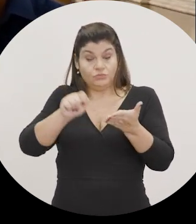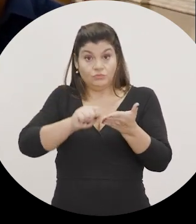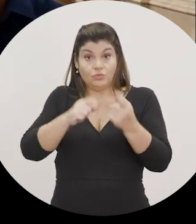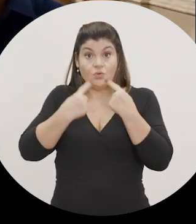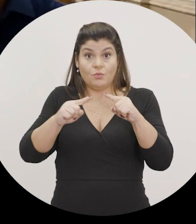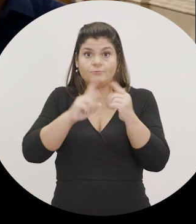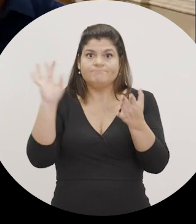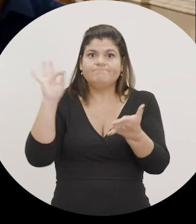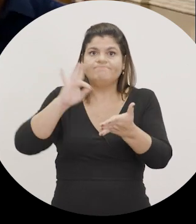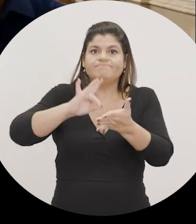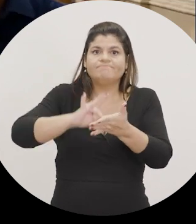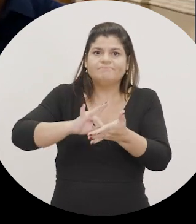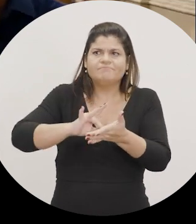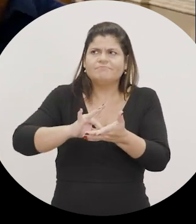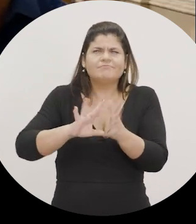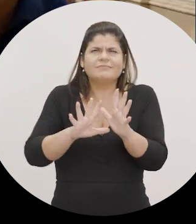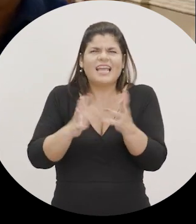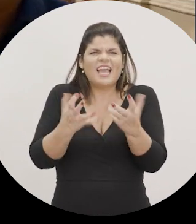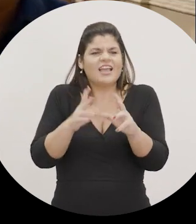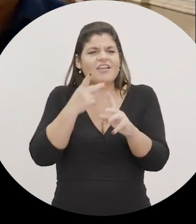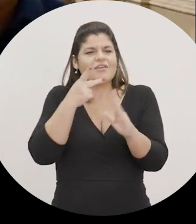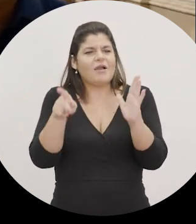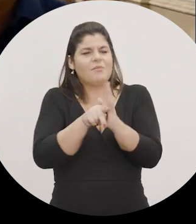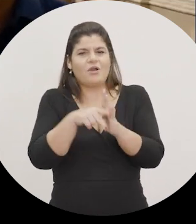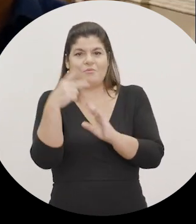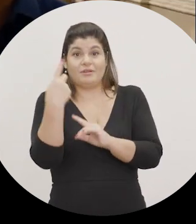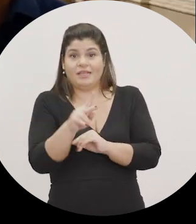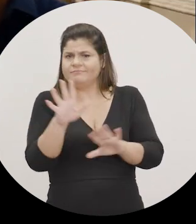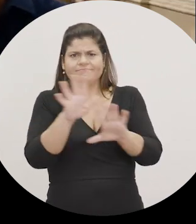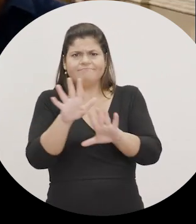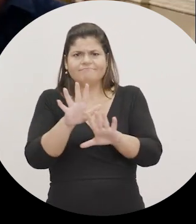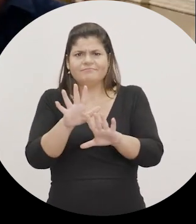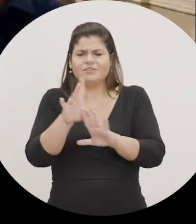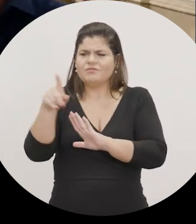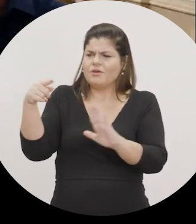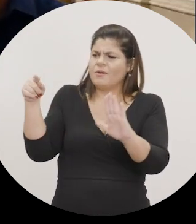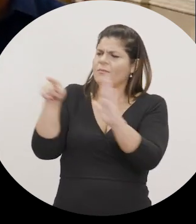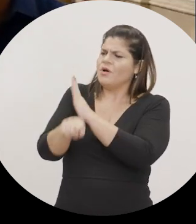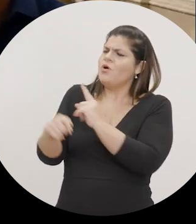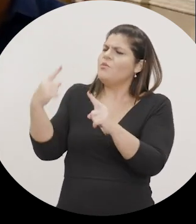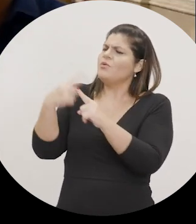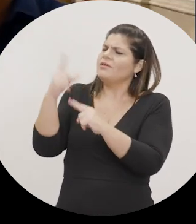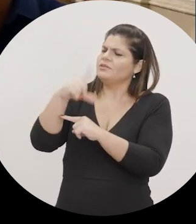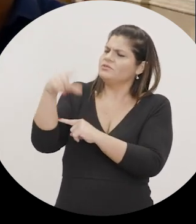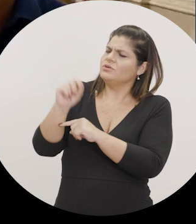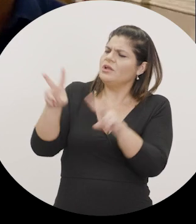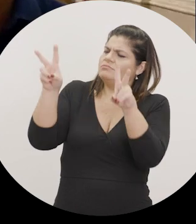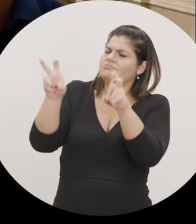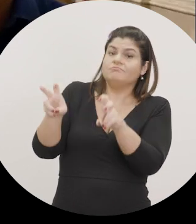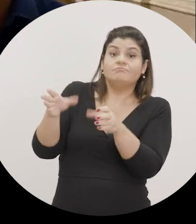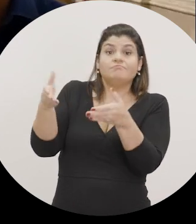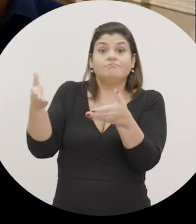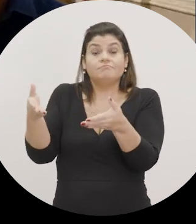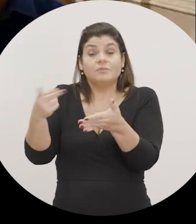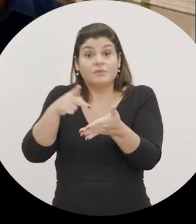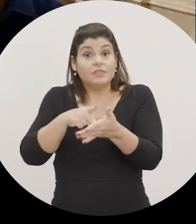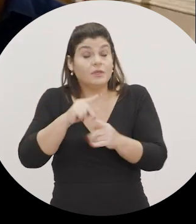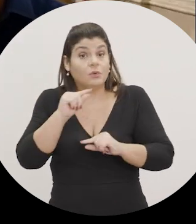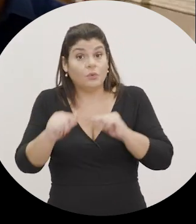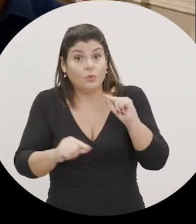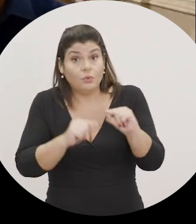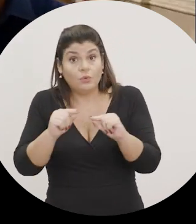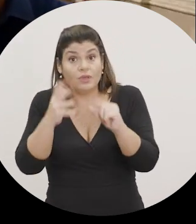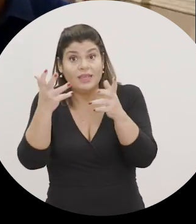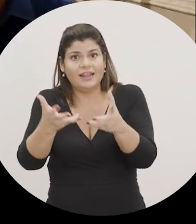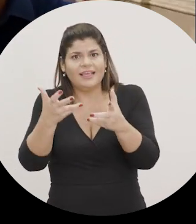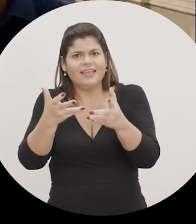fato, ele não quer falar sobre a sua obra. Então, quando ele foi indagado, por que você escolheu esse título? Na